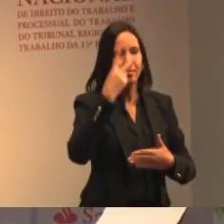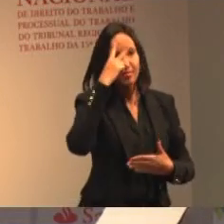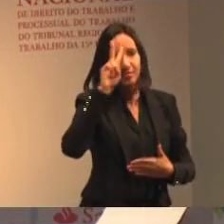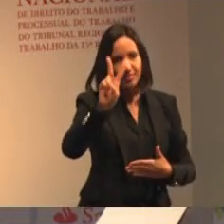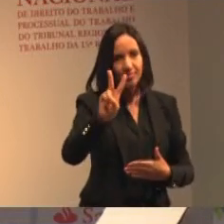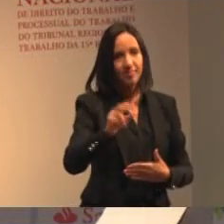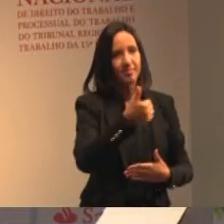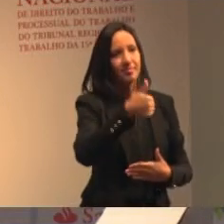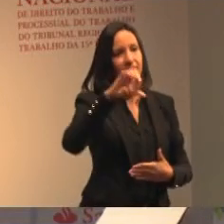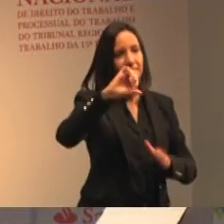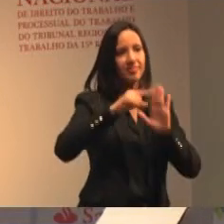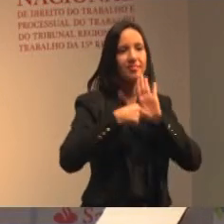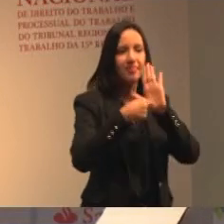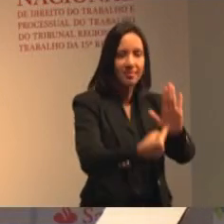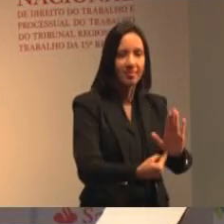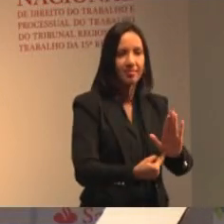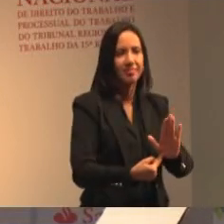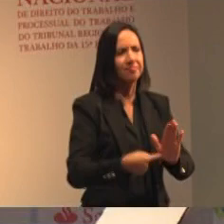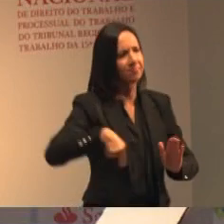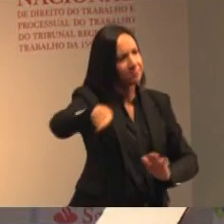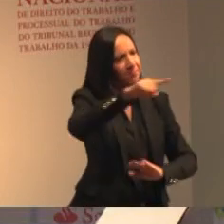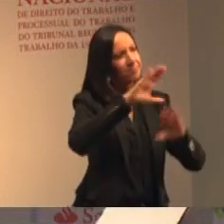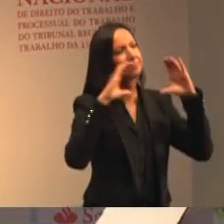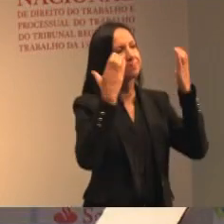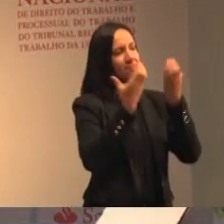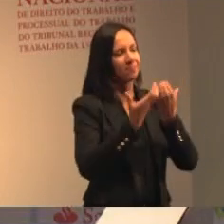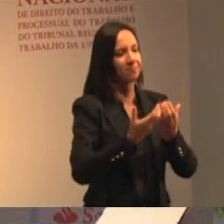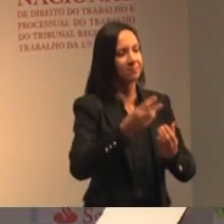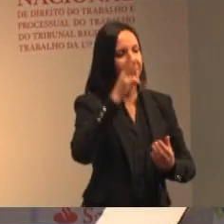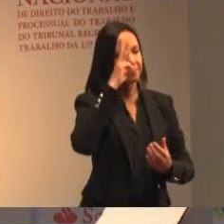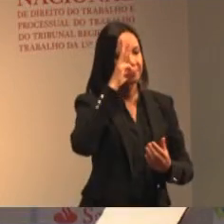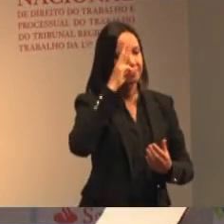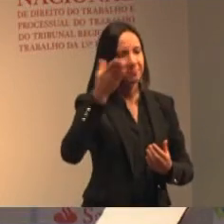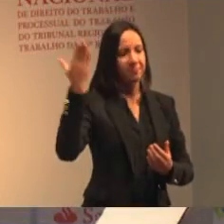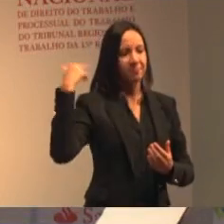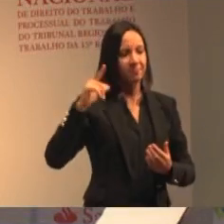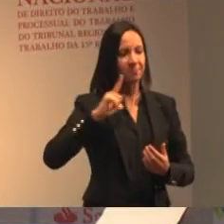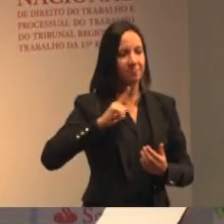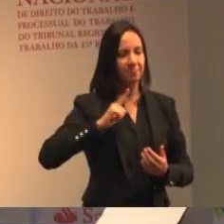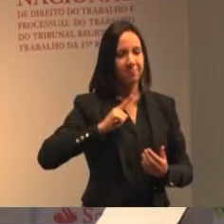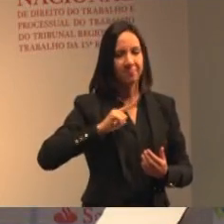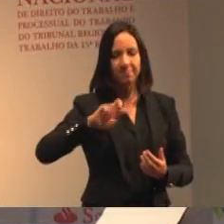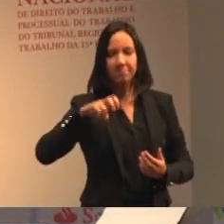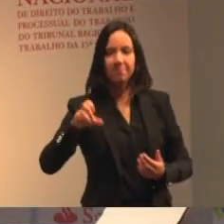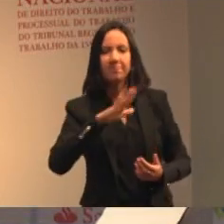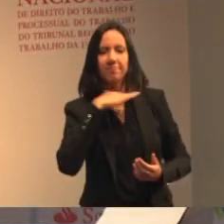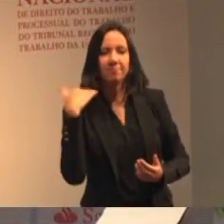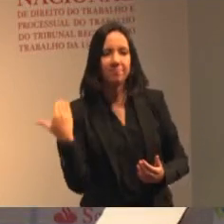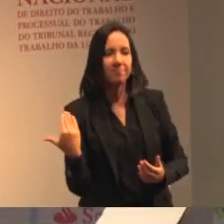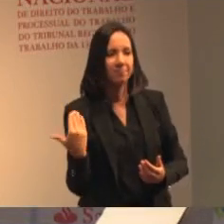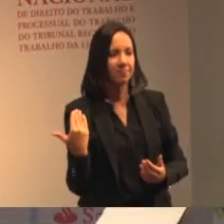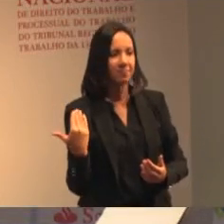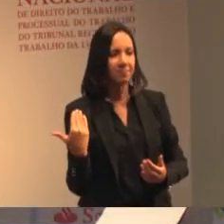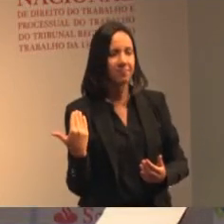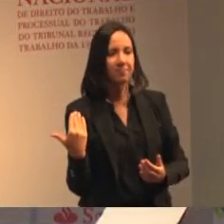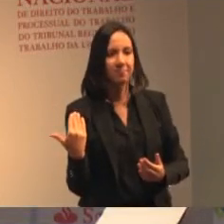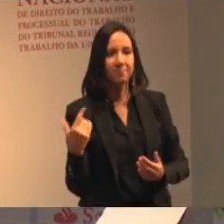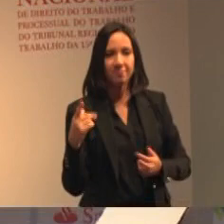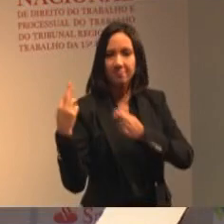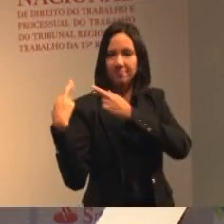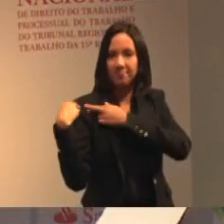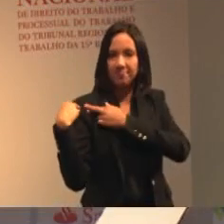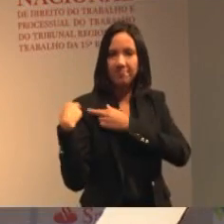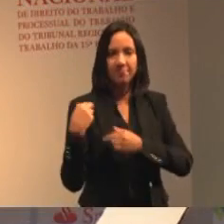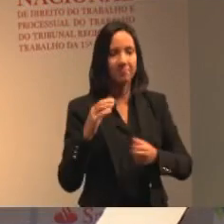congressistas, terça-feira passada, faleceu um agente de segurança desse tribunal,